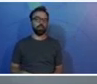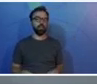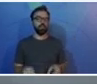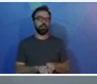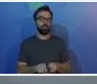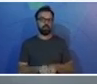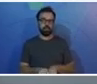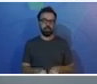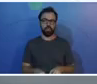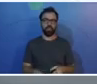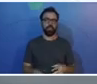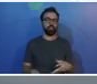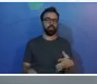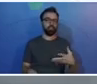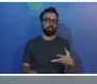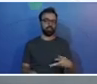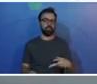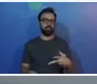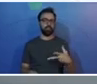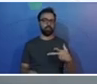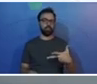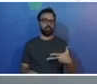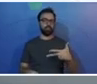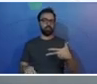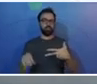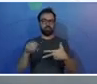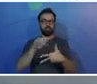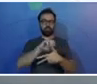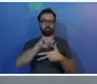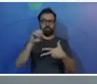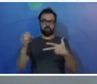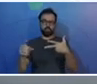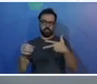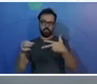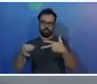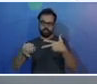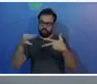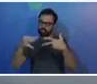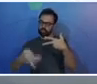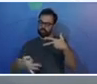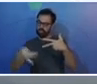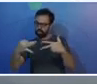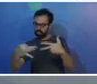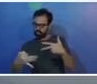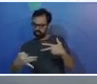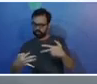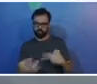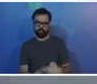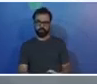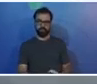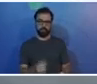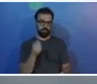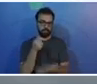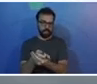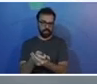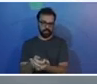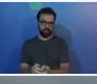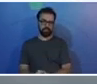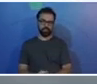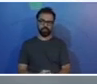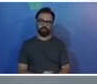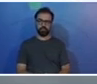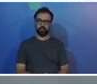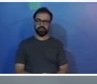Porque, apesar de nós votarmos, a população colocar quem a gente quer que esteja lá, eles estão trabalhando, o executivo e o